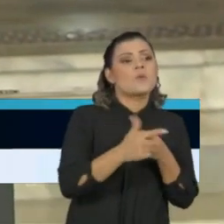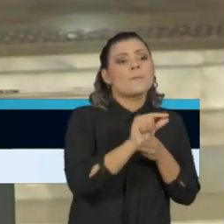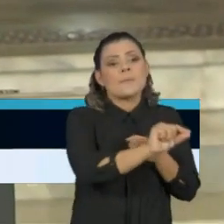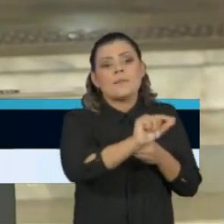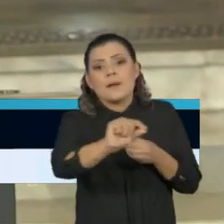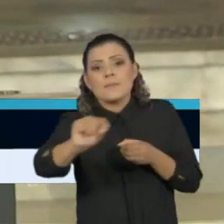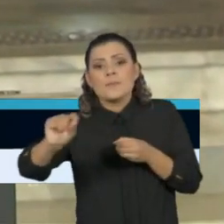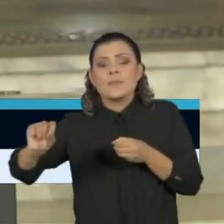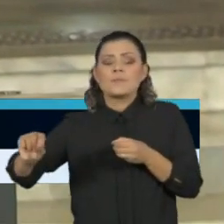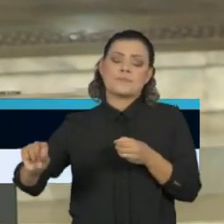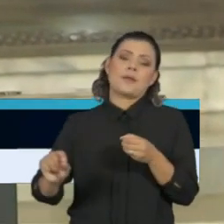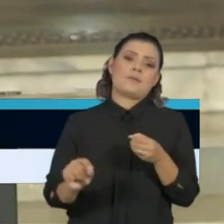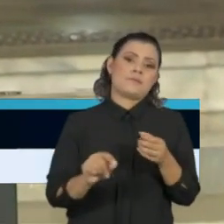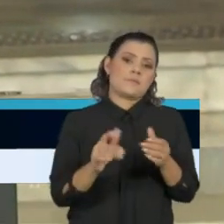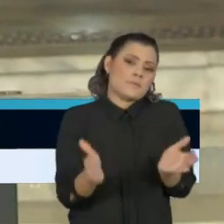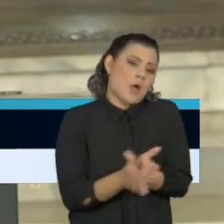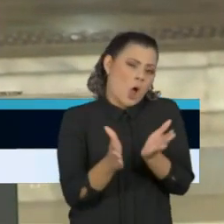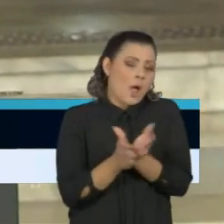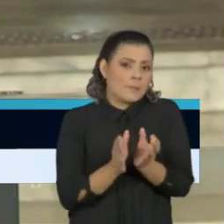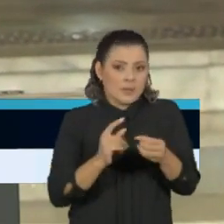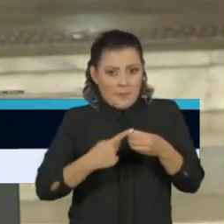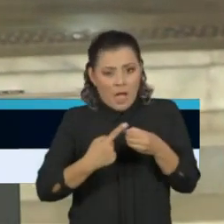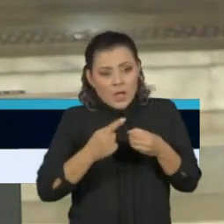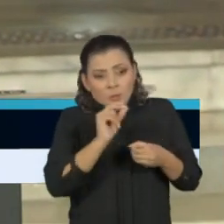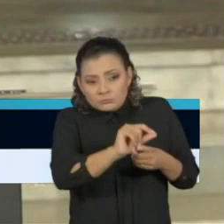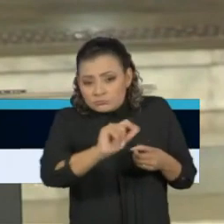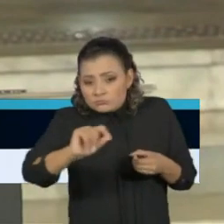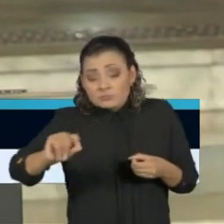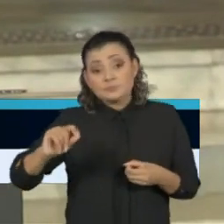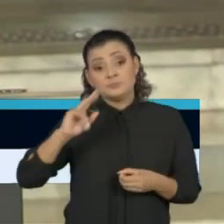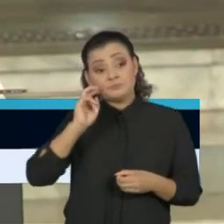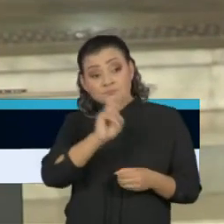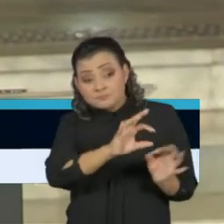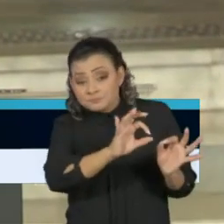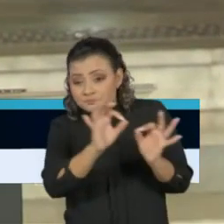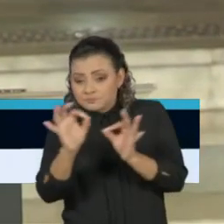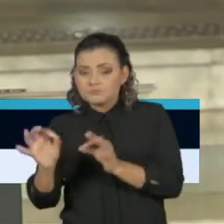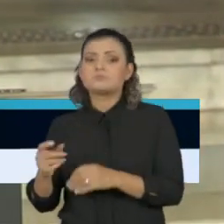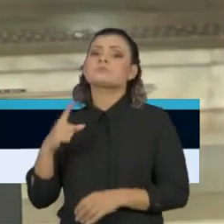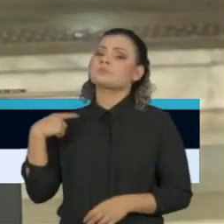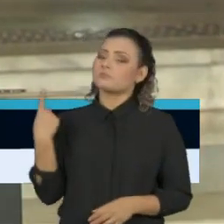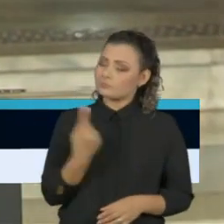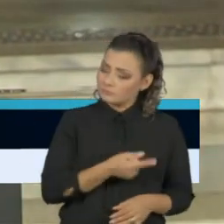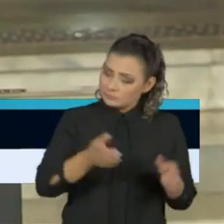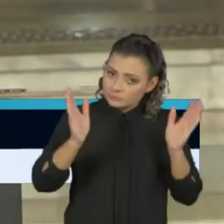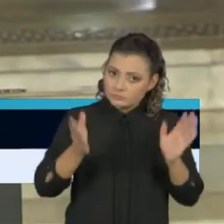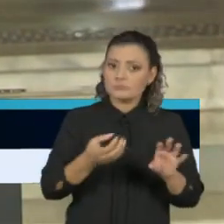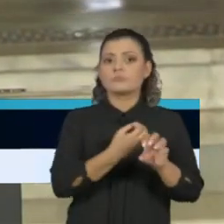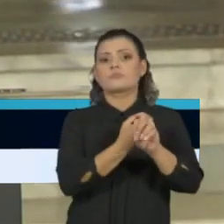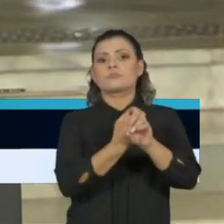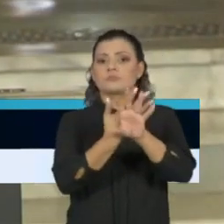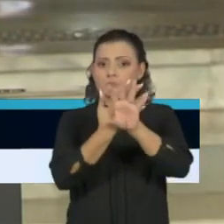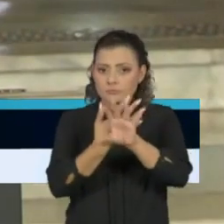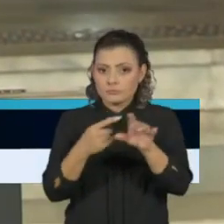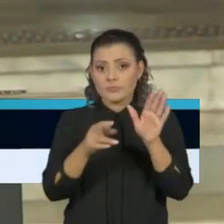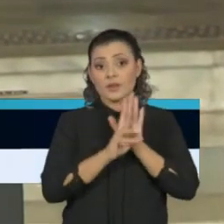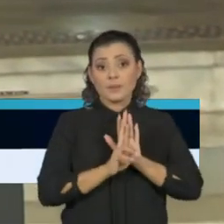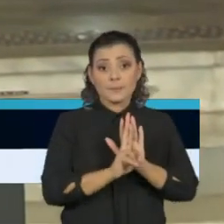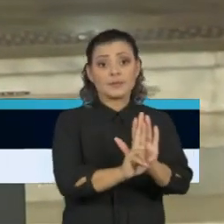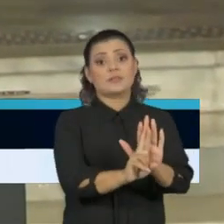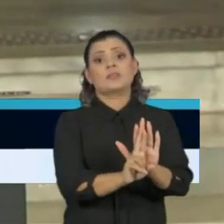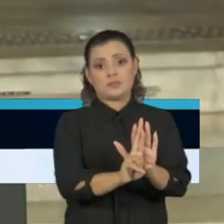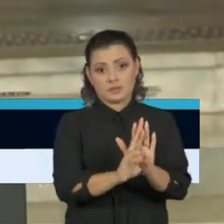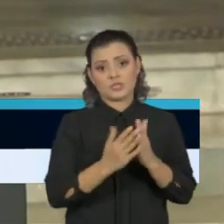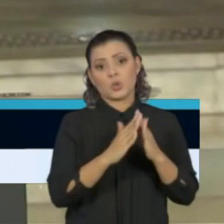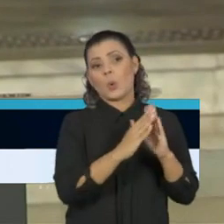necessitadas, de famílias mais necessitadas, o que eu tenho a colocar é que realizamos já uma videoconferência com representantes